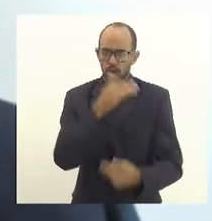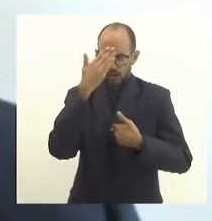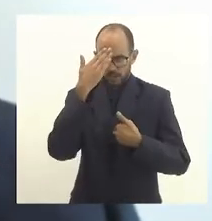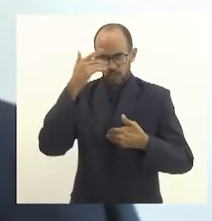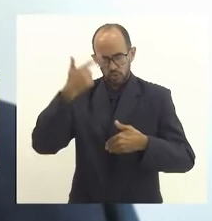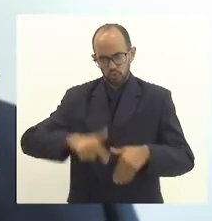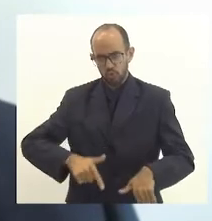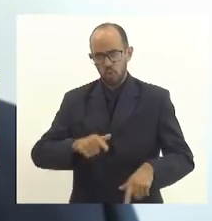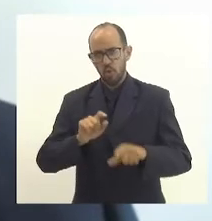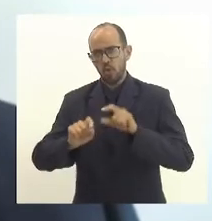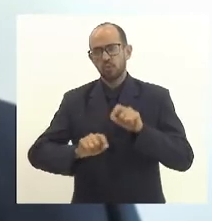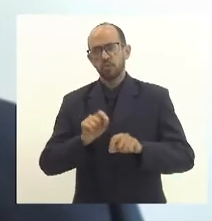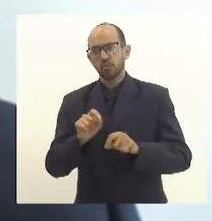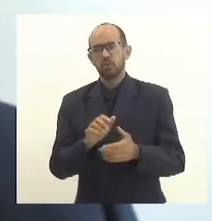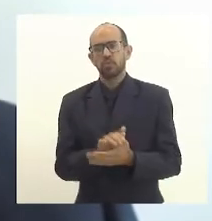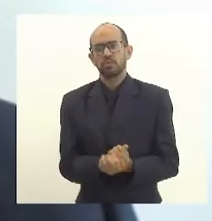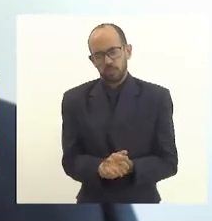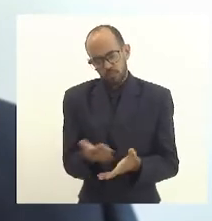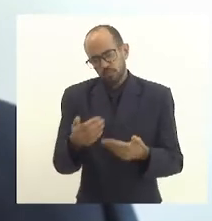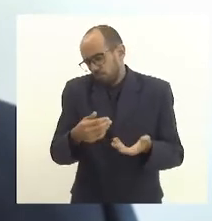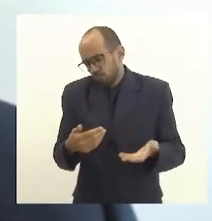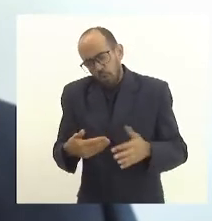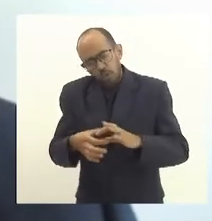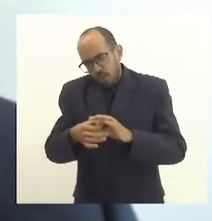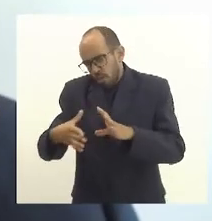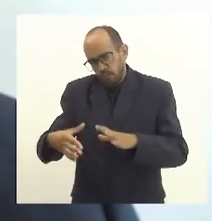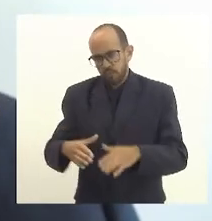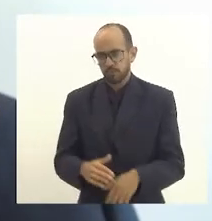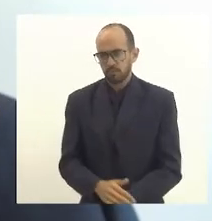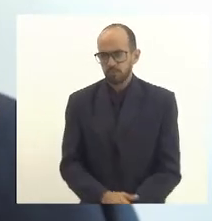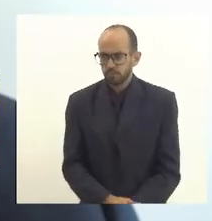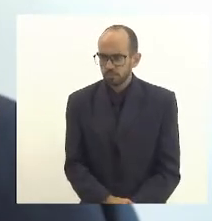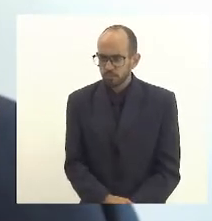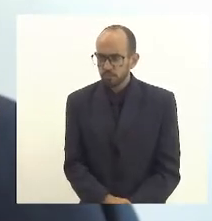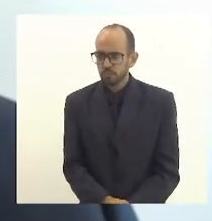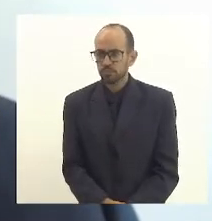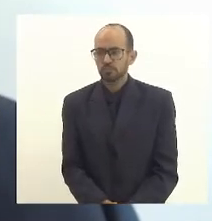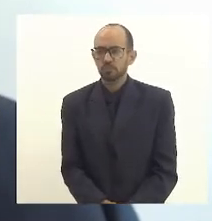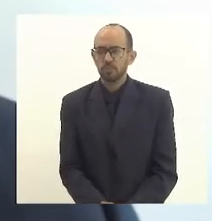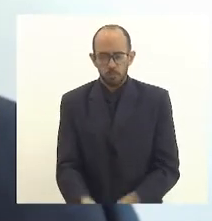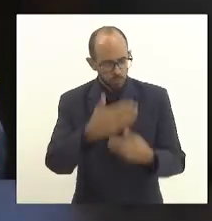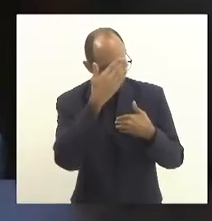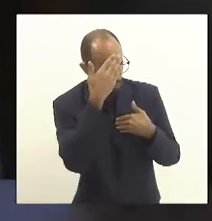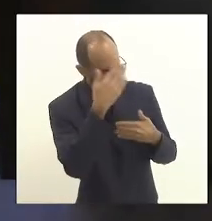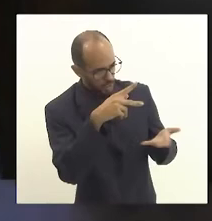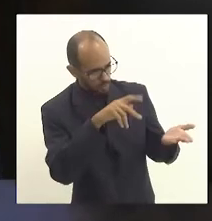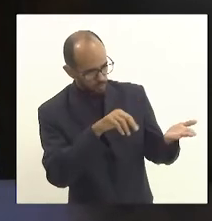mais uma vez e fico à disposição. Obrigado, Paulo.